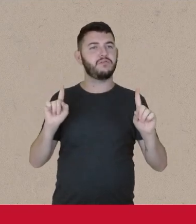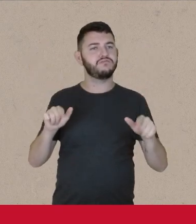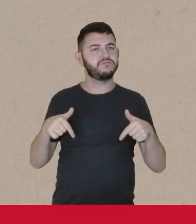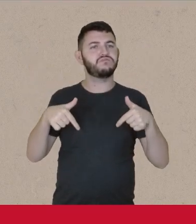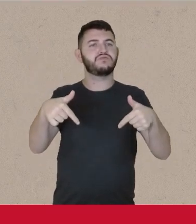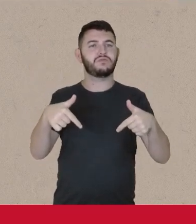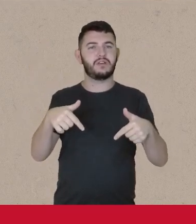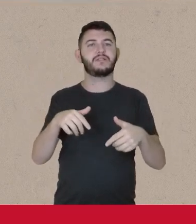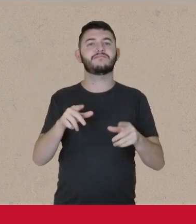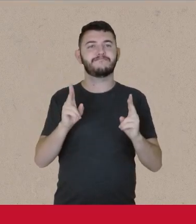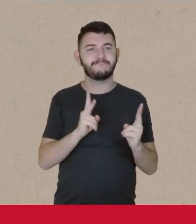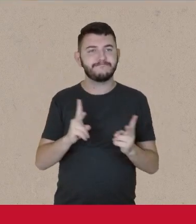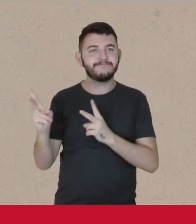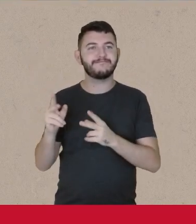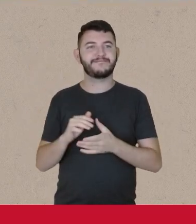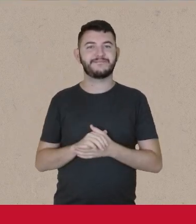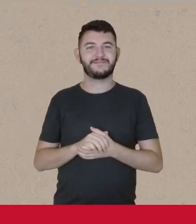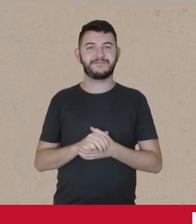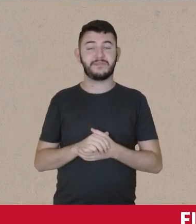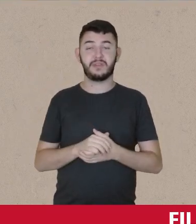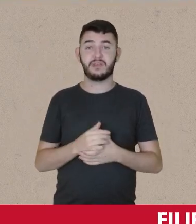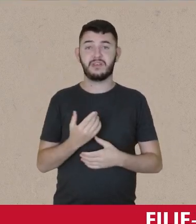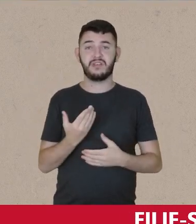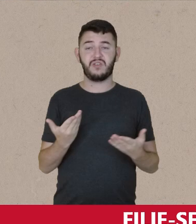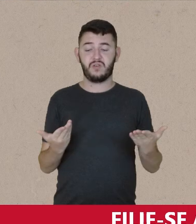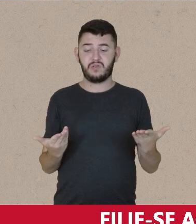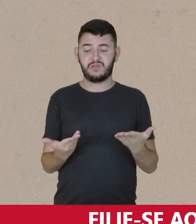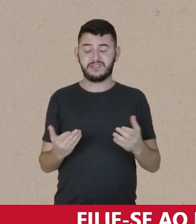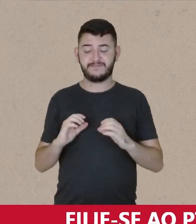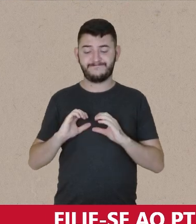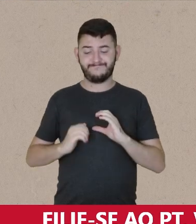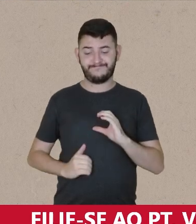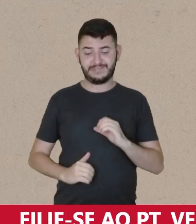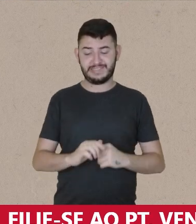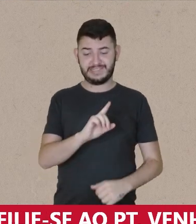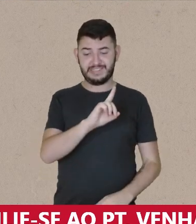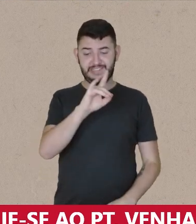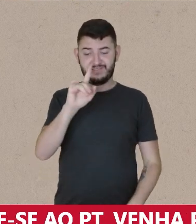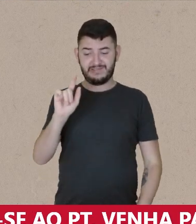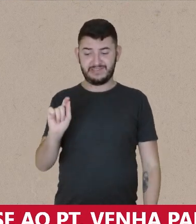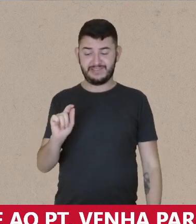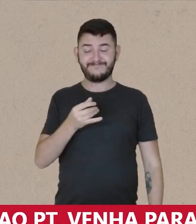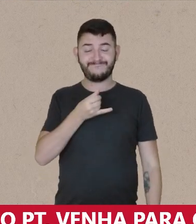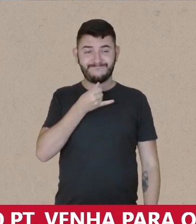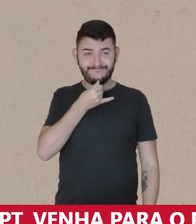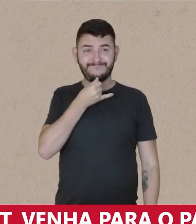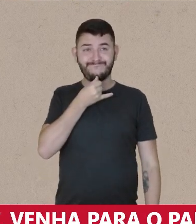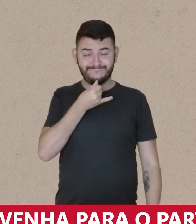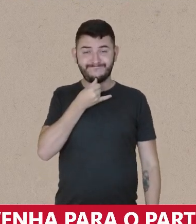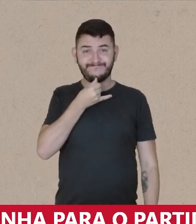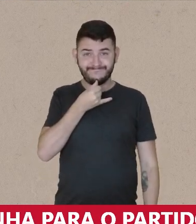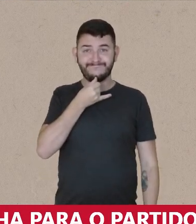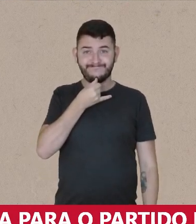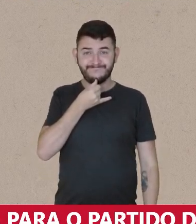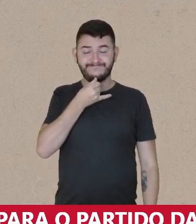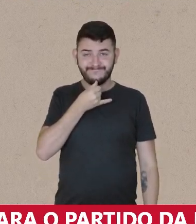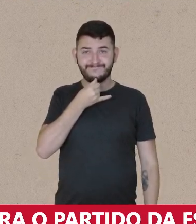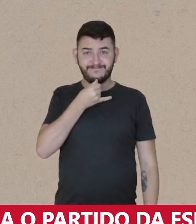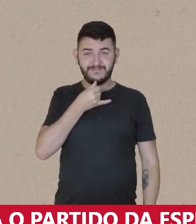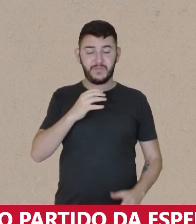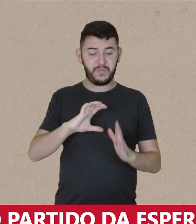conferir. Um dia muito triste, para a nação petista, para a